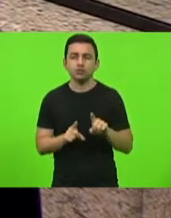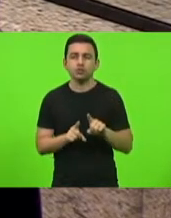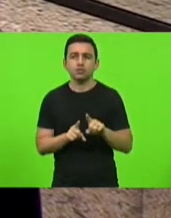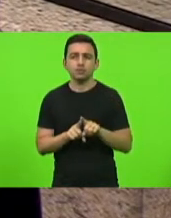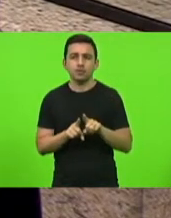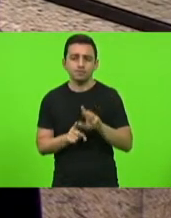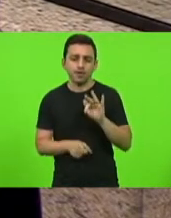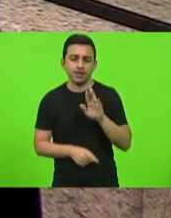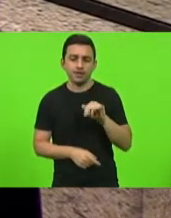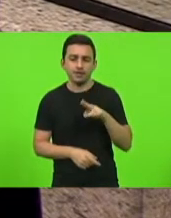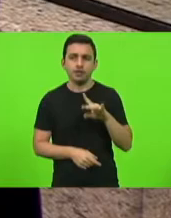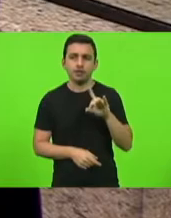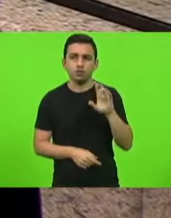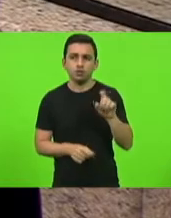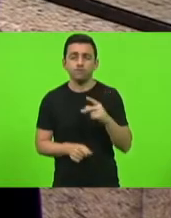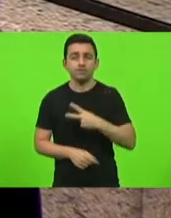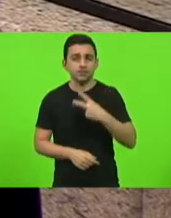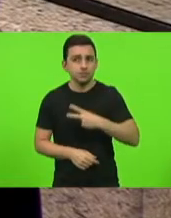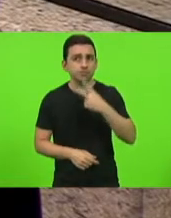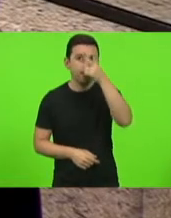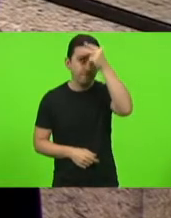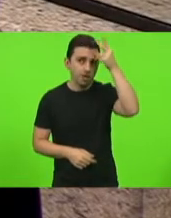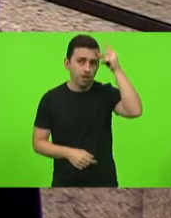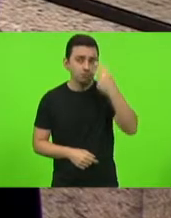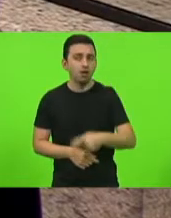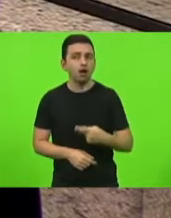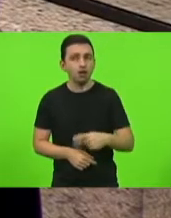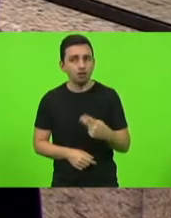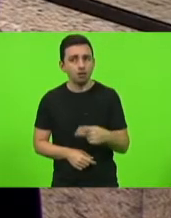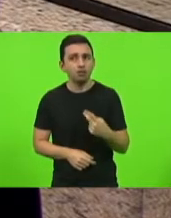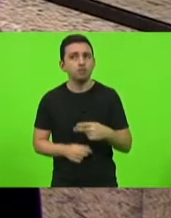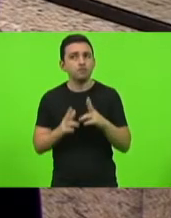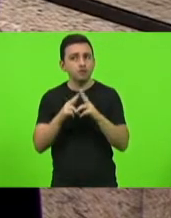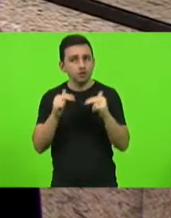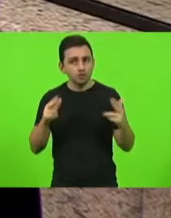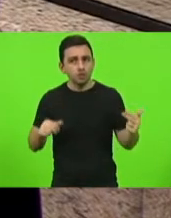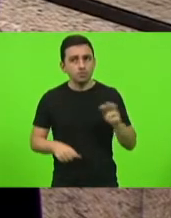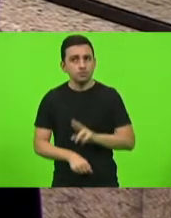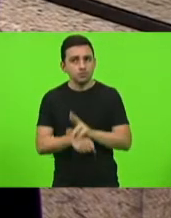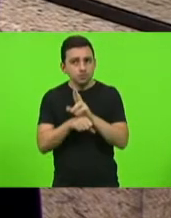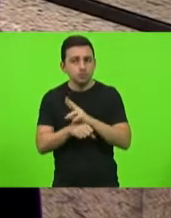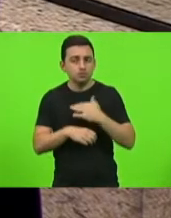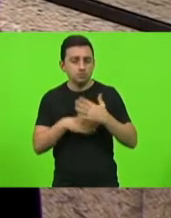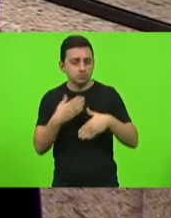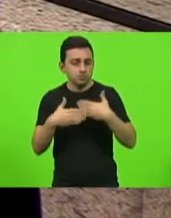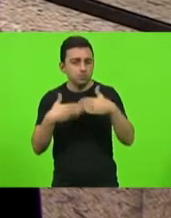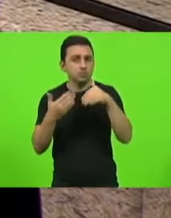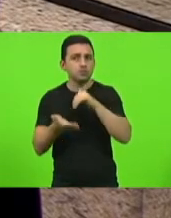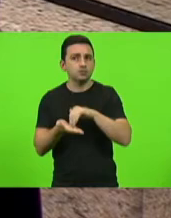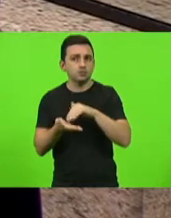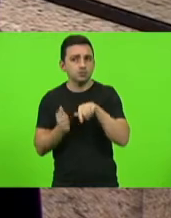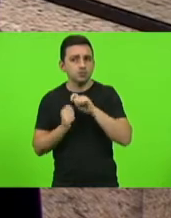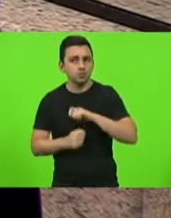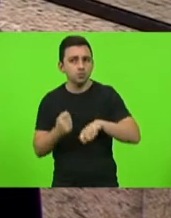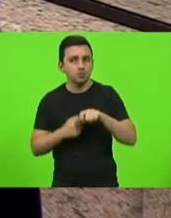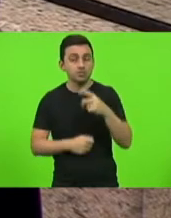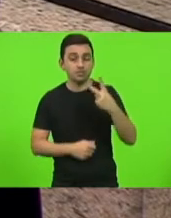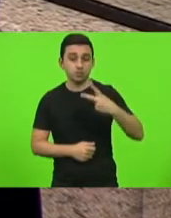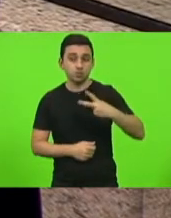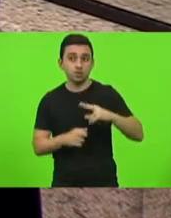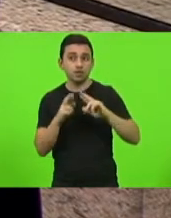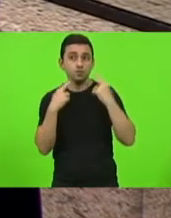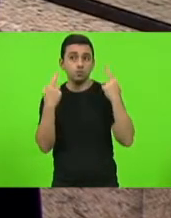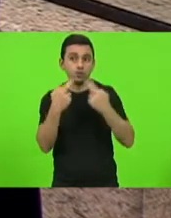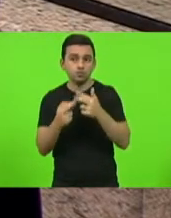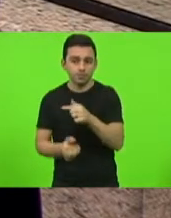representantes, o vice-prefeito aqui de Florianópolis, representantes também da Secretaria de Desenvolvimento Econômico, e a segunda reunião, semana passada,